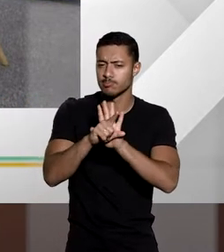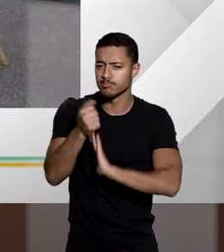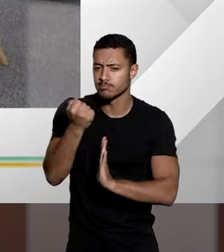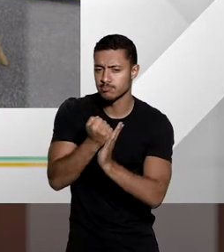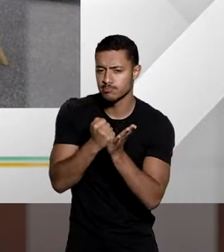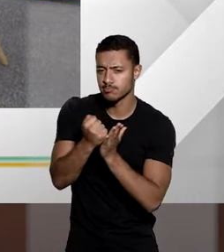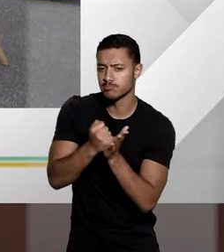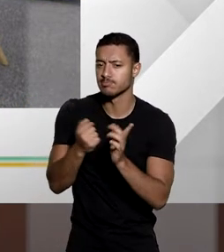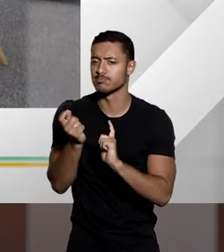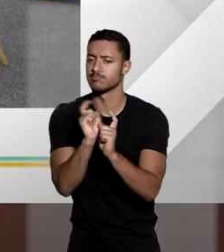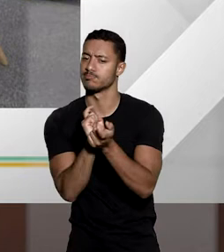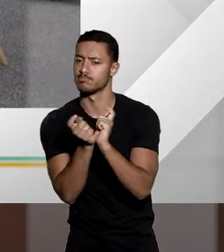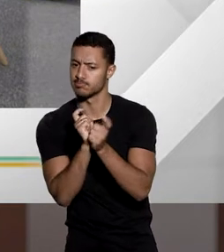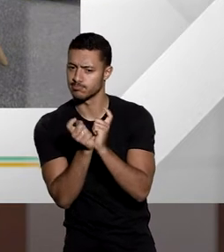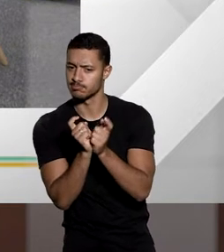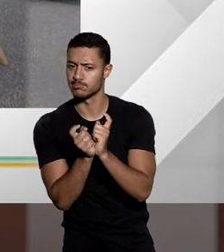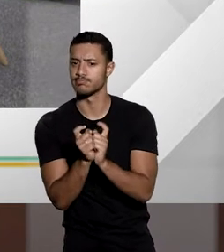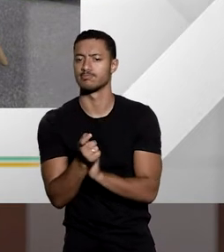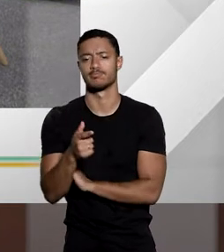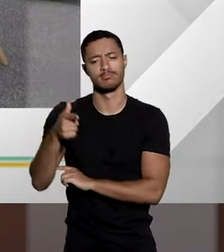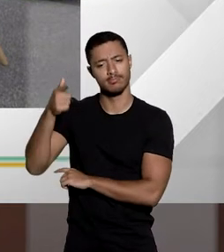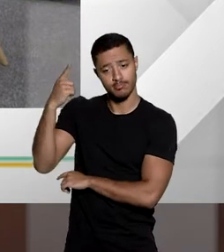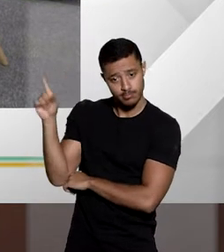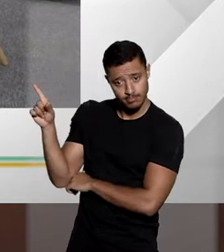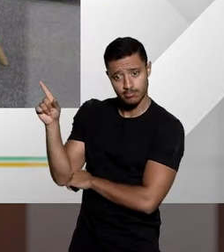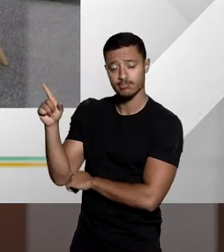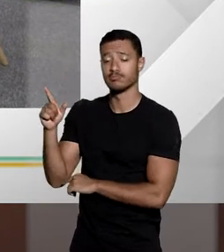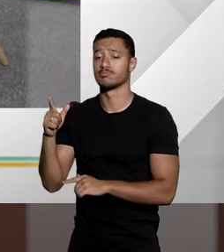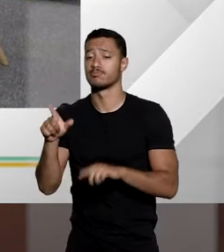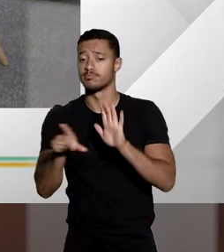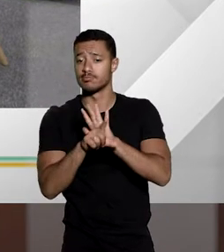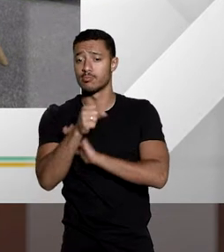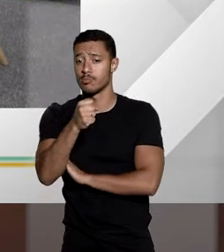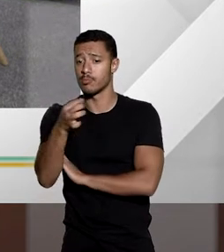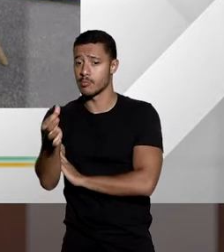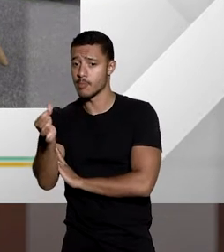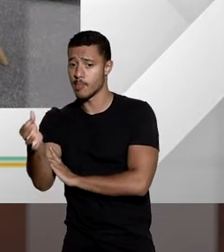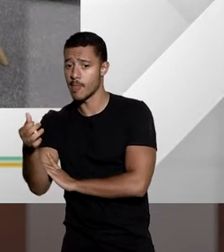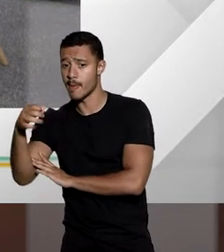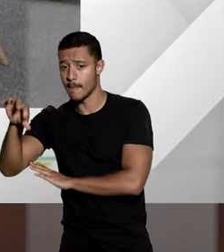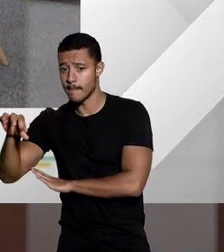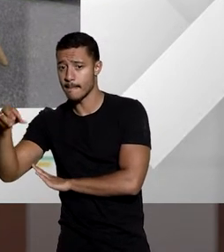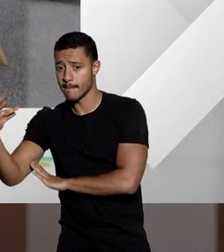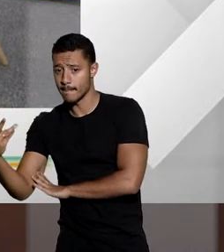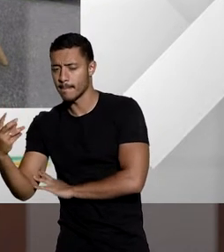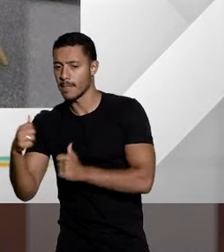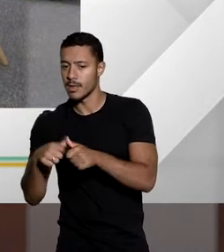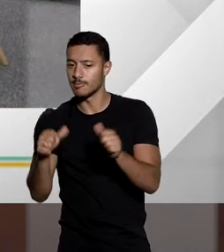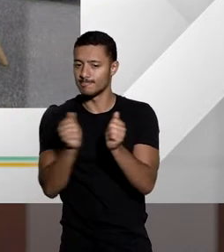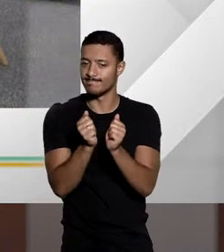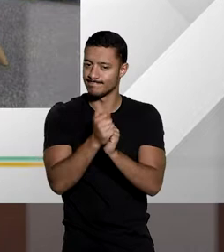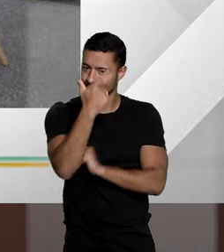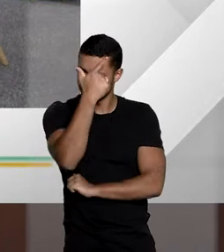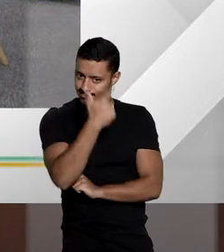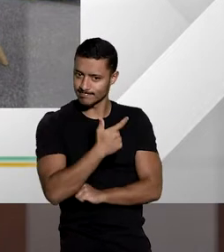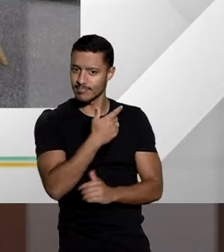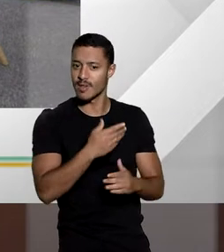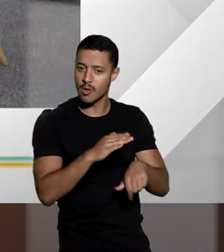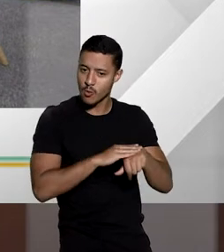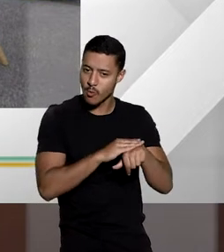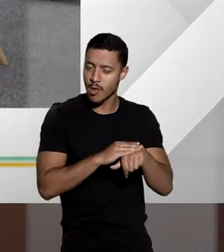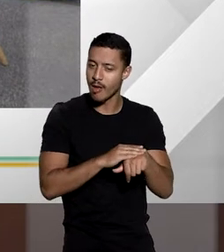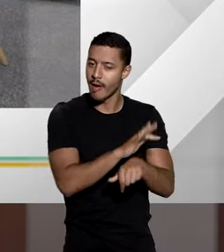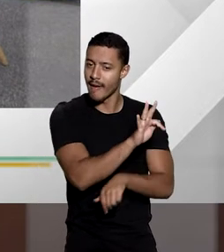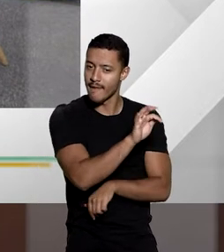Contratos Administrativos, em relação à antiga Lei 8666 de 93. E quem está aqui comigo para conduzir essa conversa